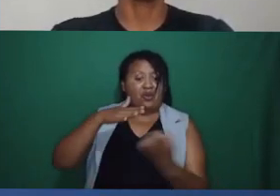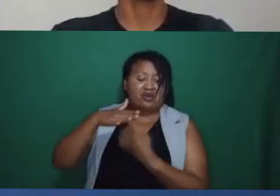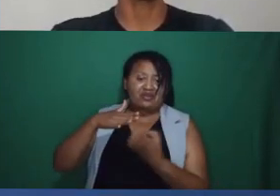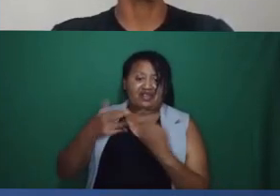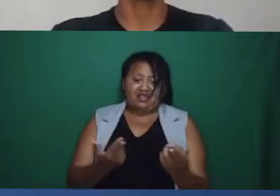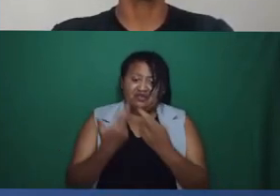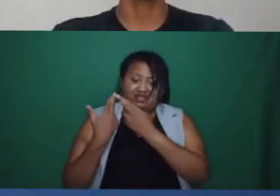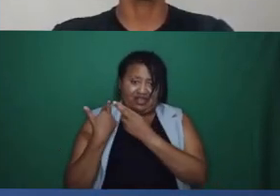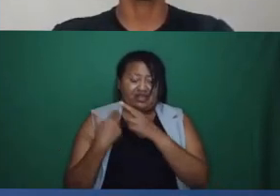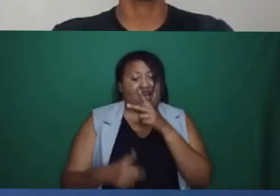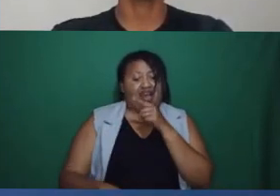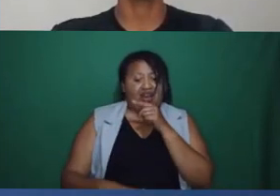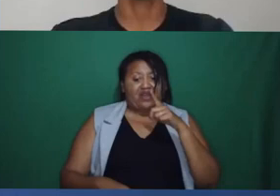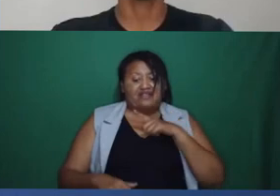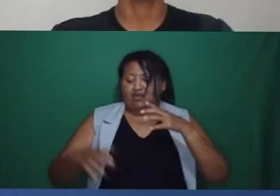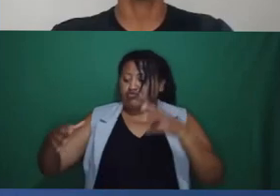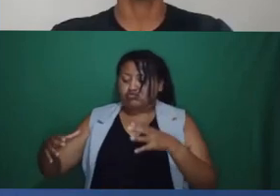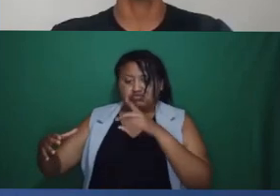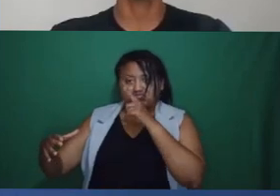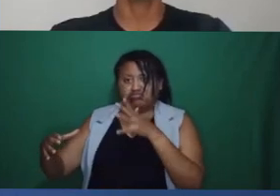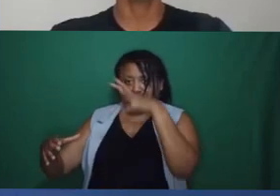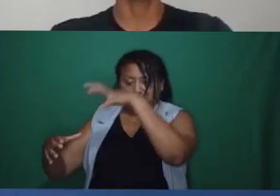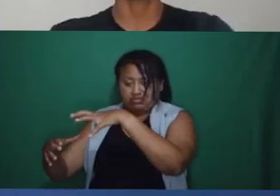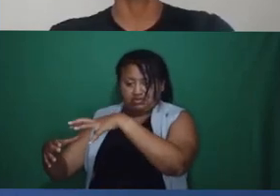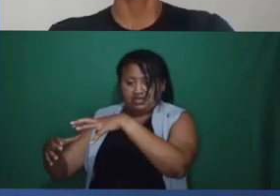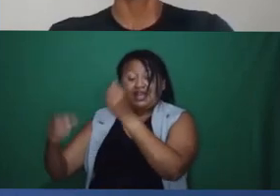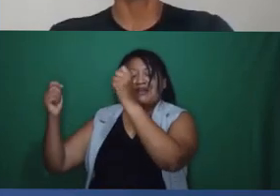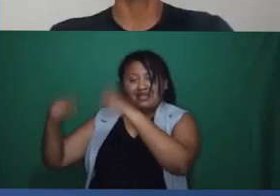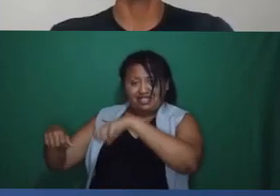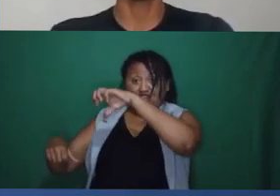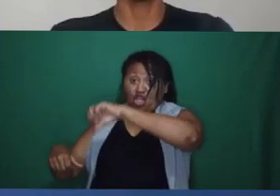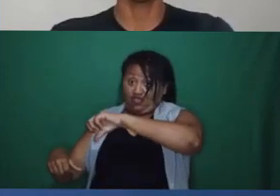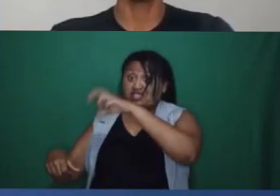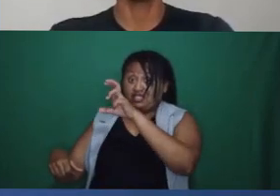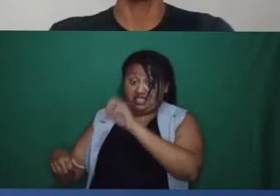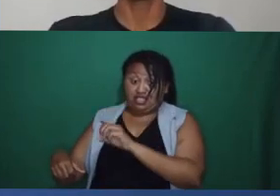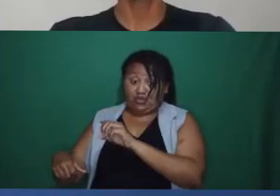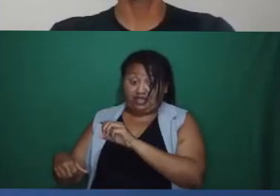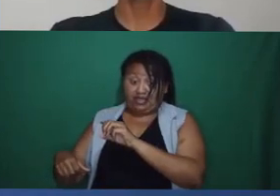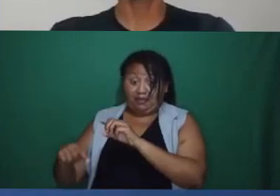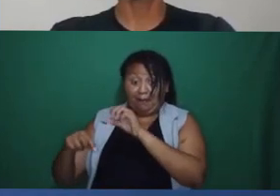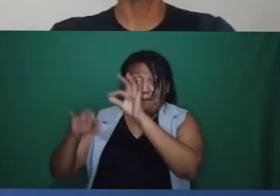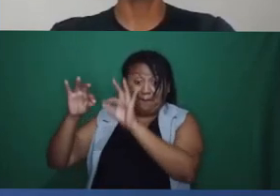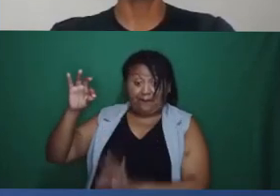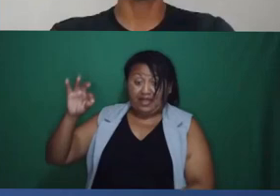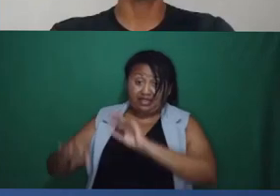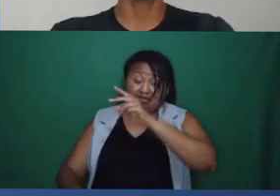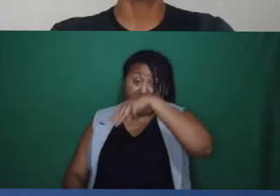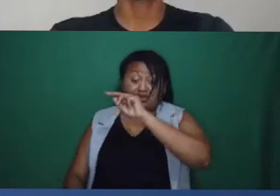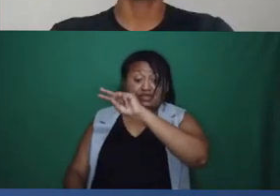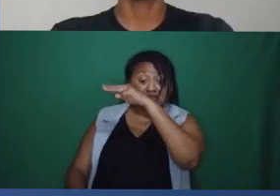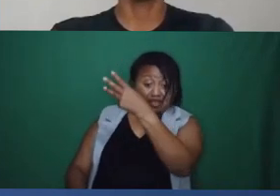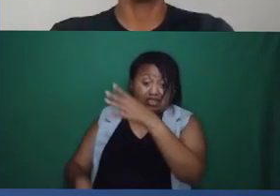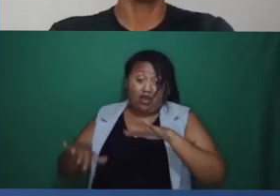de água possui um reservatório com capacidade para 950 metros cúbicos quando há necessidade de limpeza